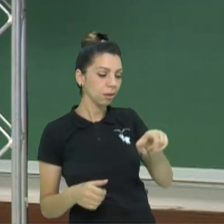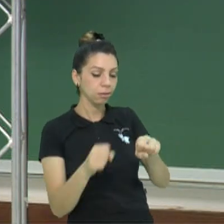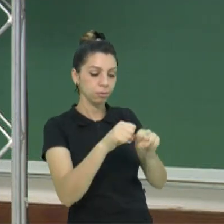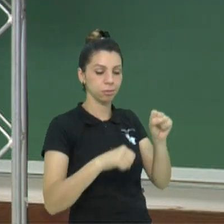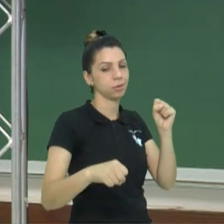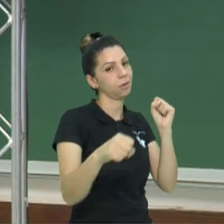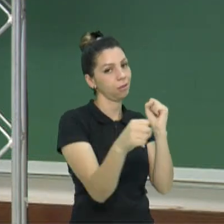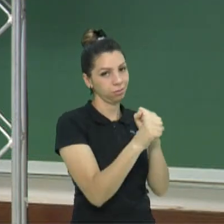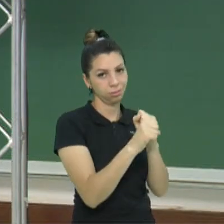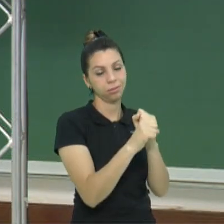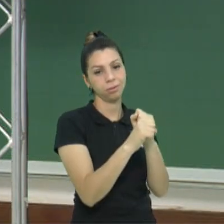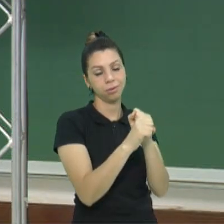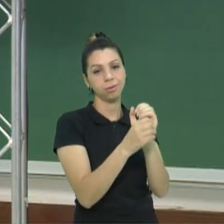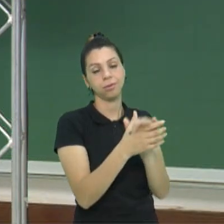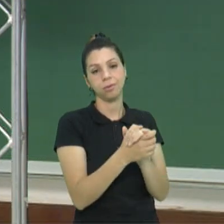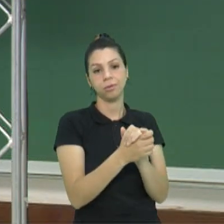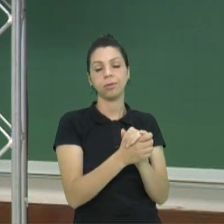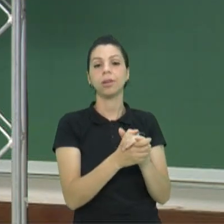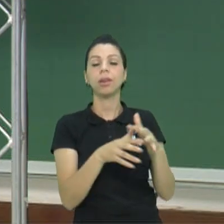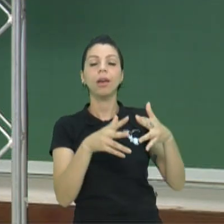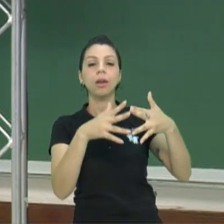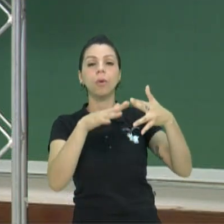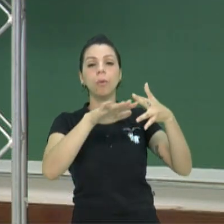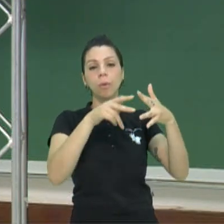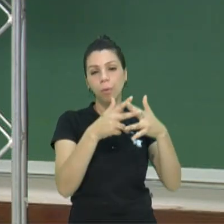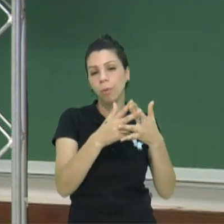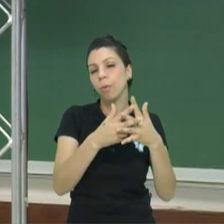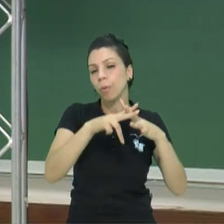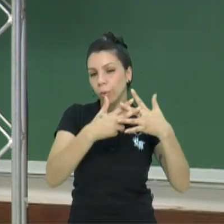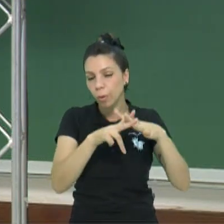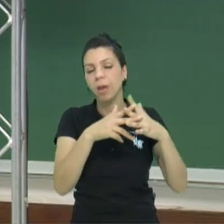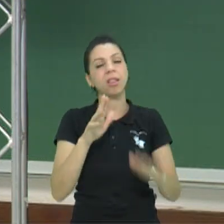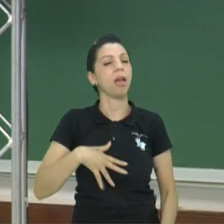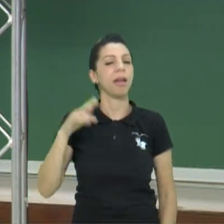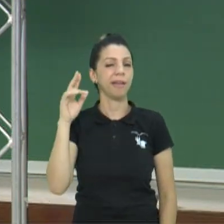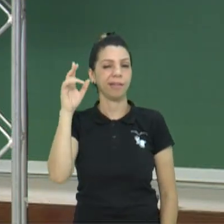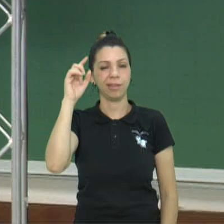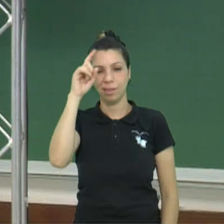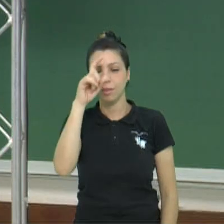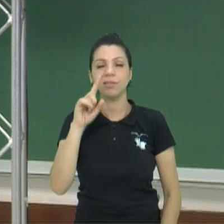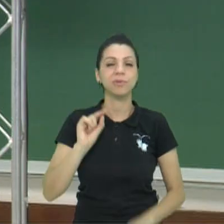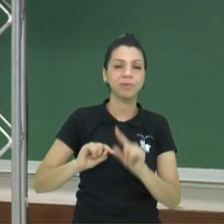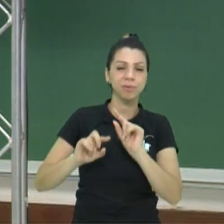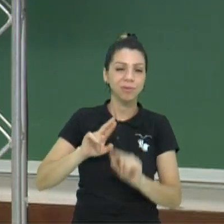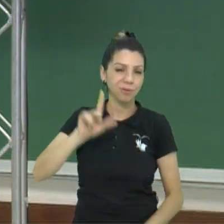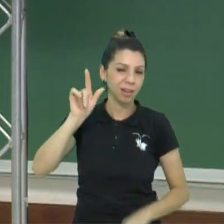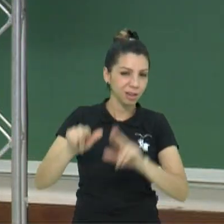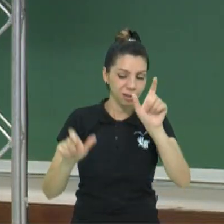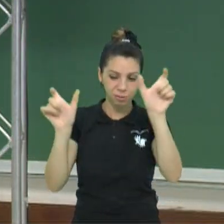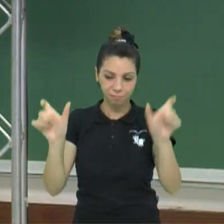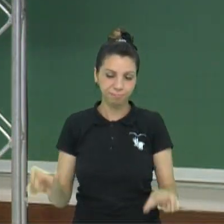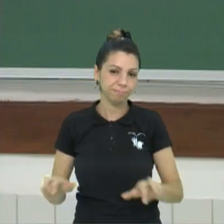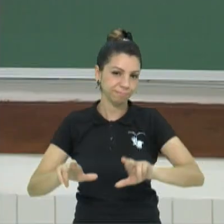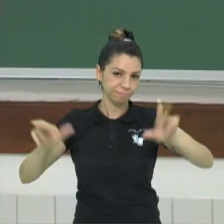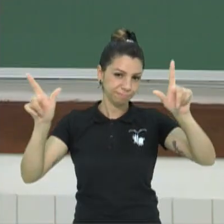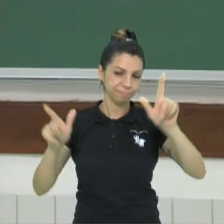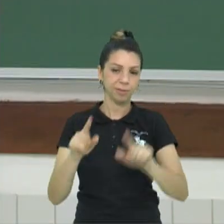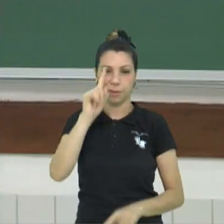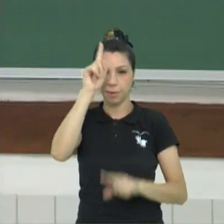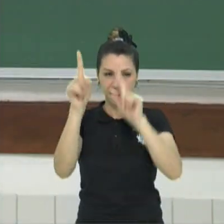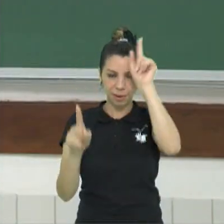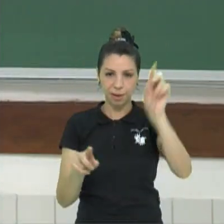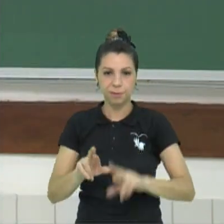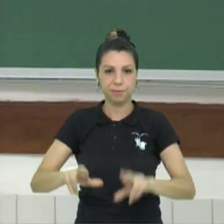socialismo aí que o Lula apresentava. Ideias bem diferentes, os principais opositores. Aqui você tem